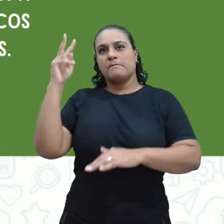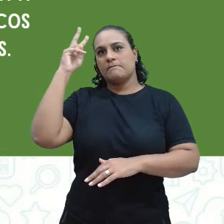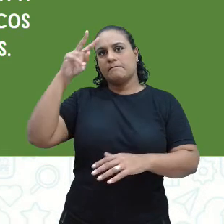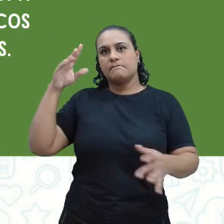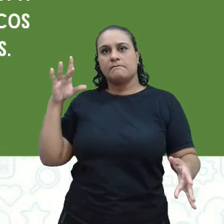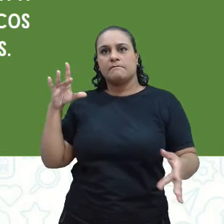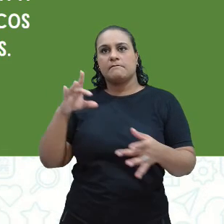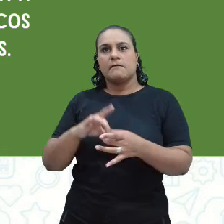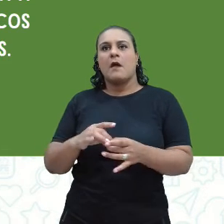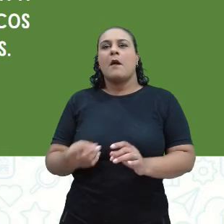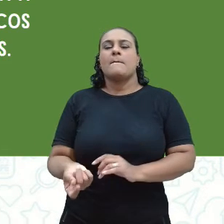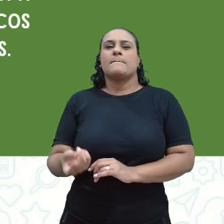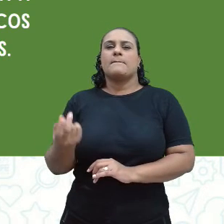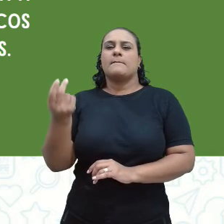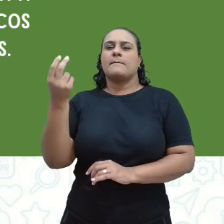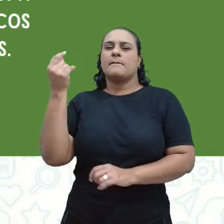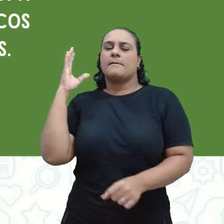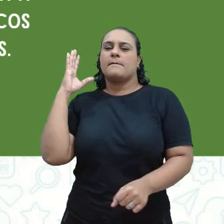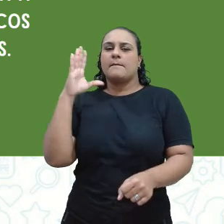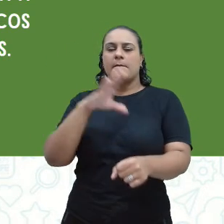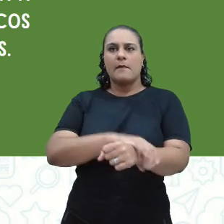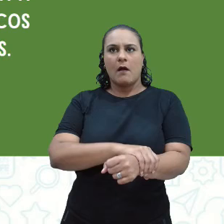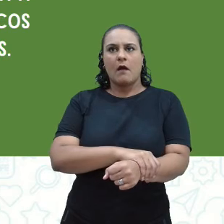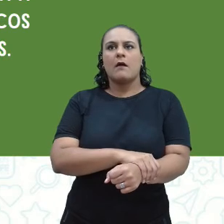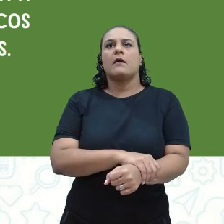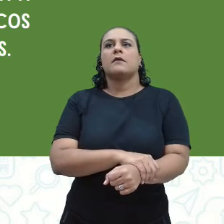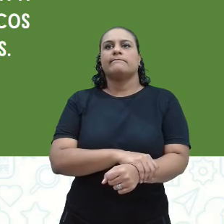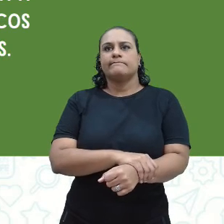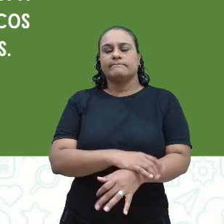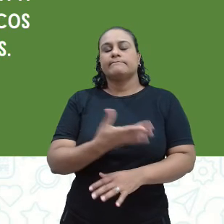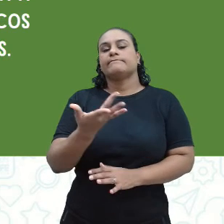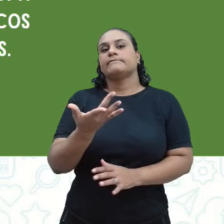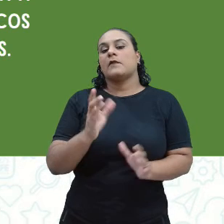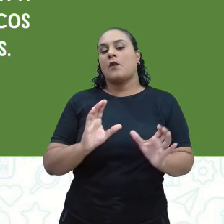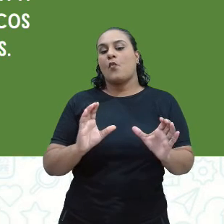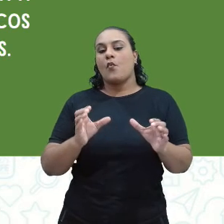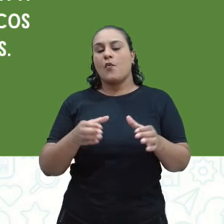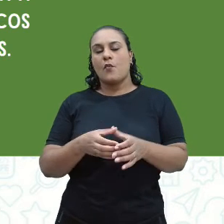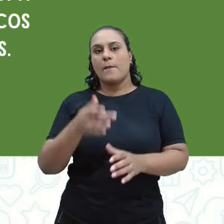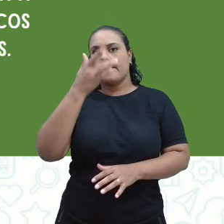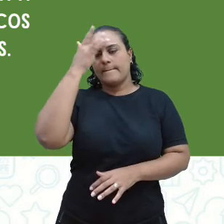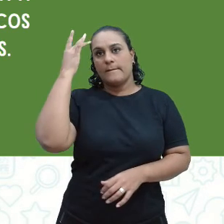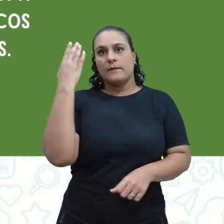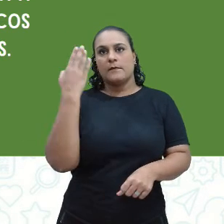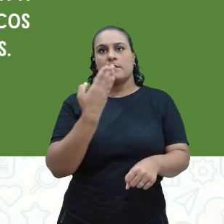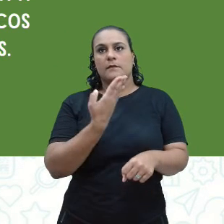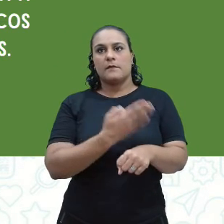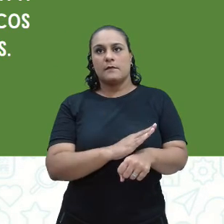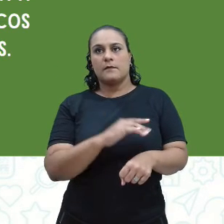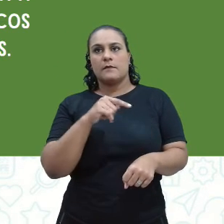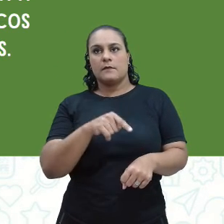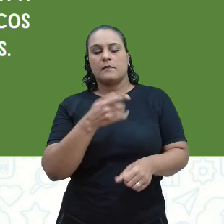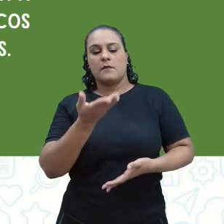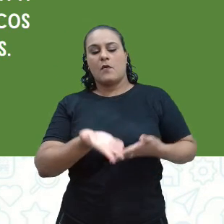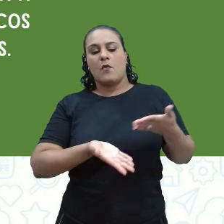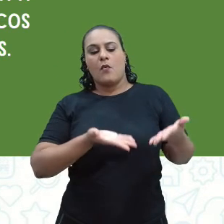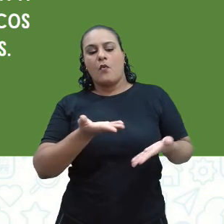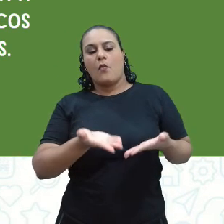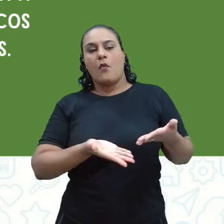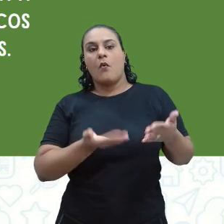historicamente ligado a um passado colonial, em que os indivíduos brancos foram considerados e tratados